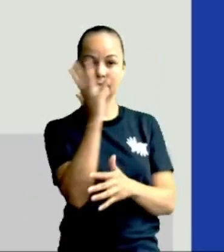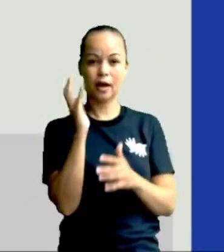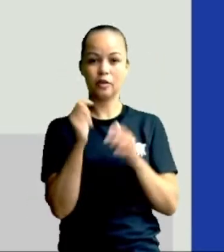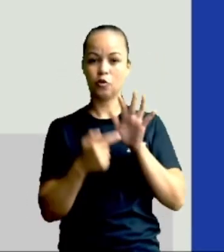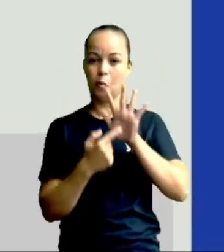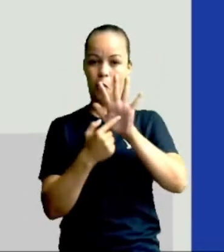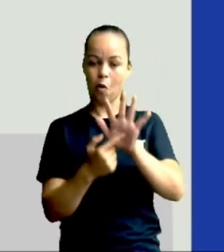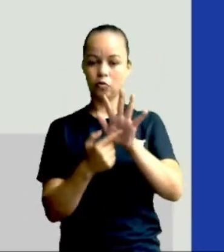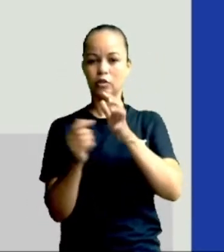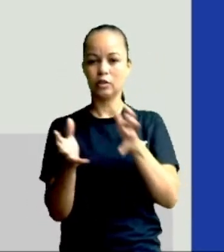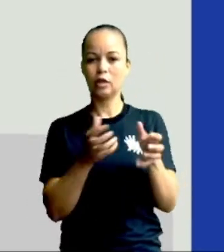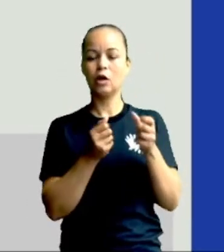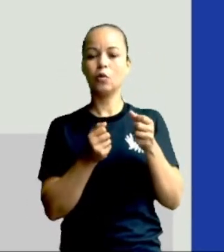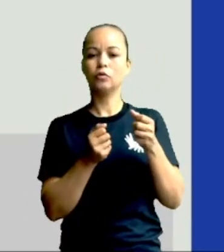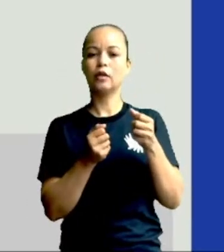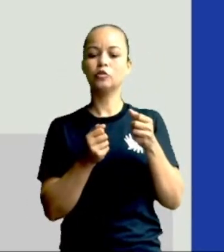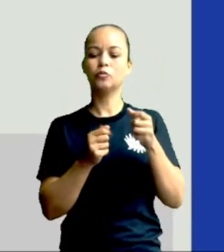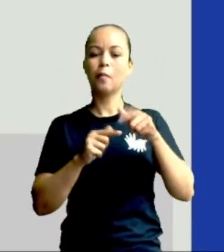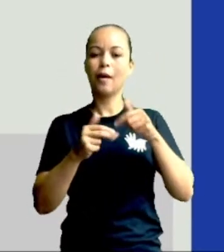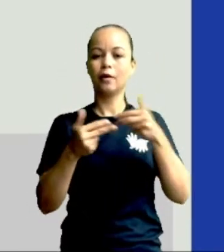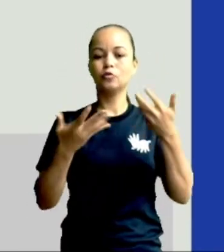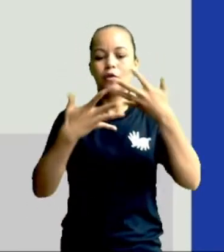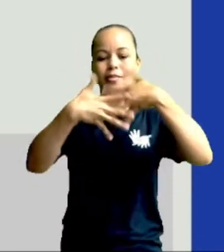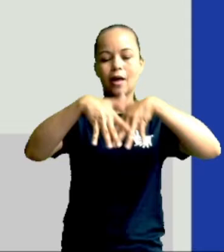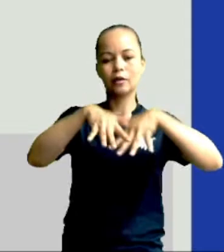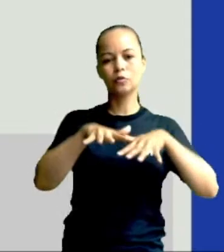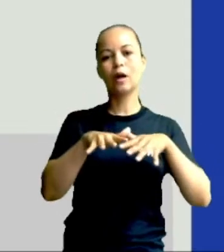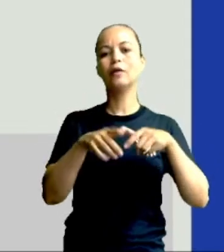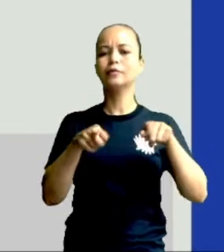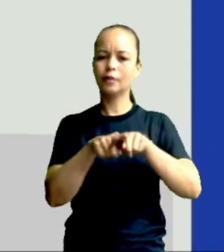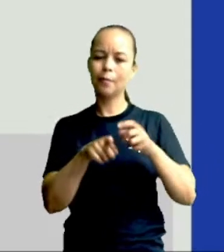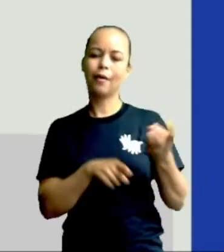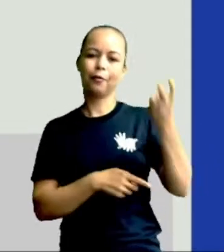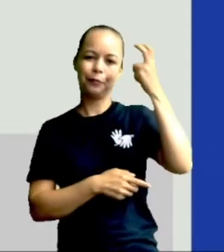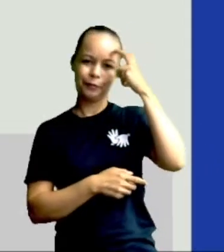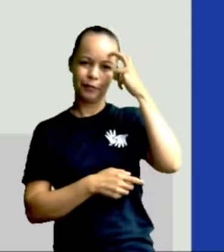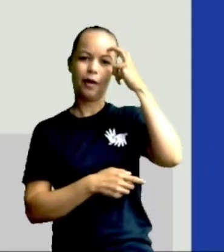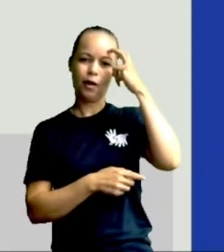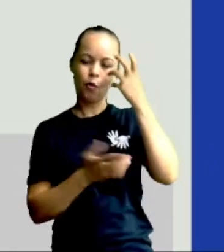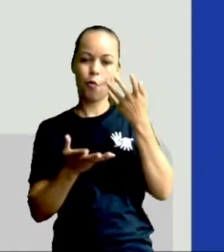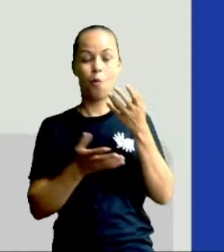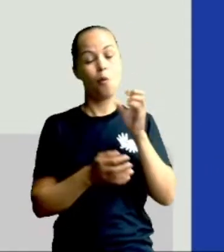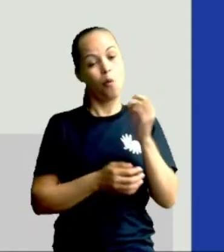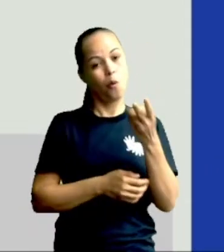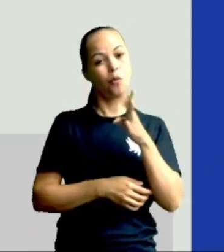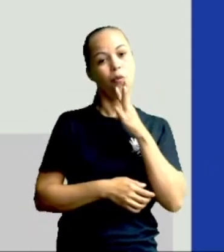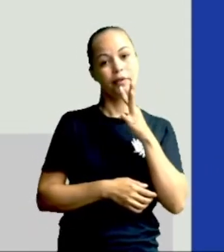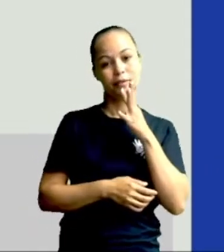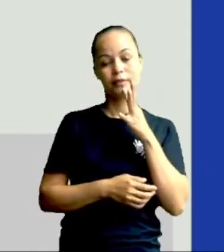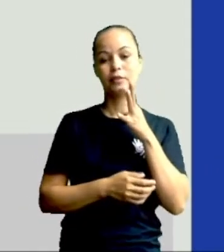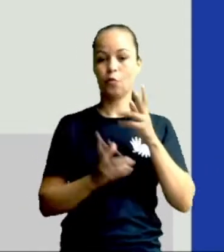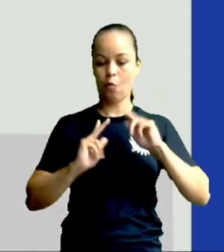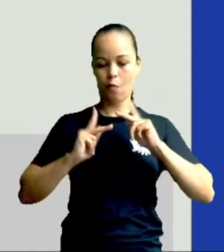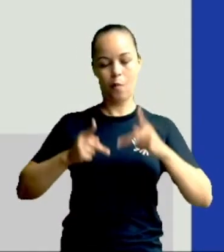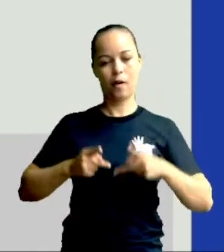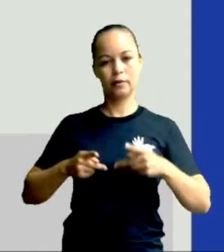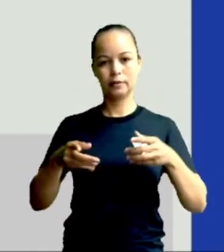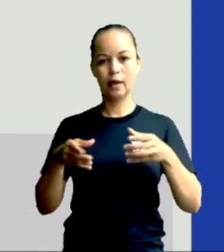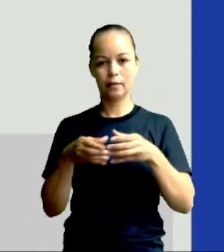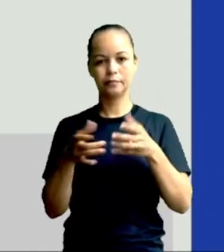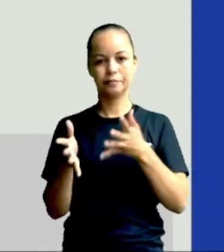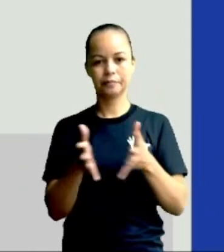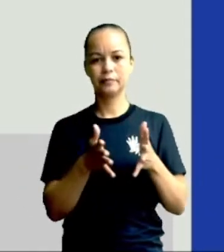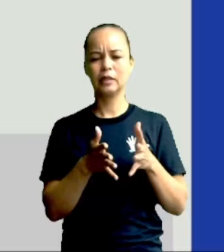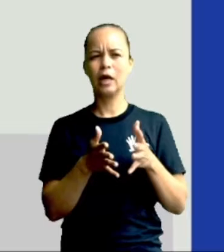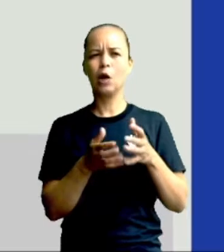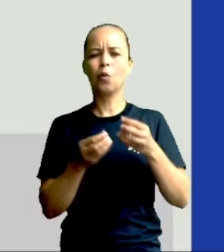os aspectos naturais, também aspectos culturais, ou conhecidos como humanizados, tá?